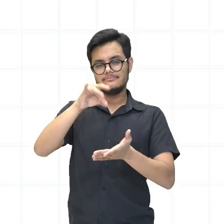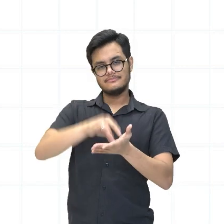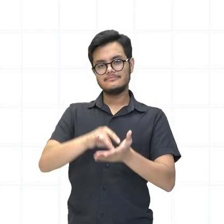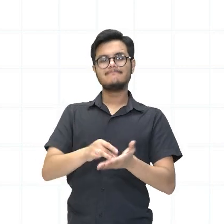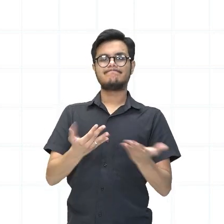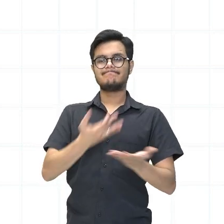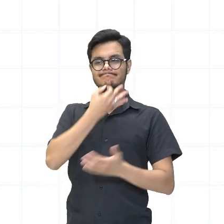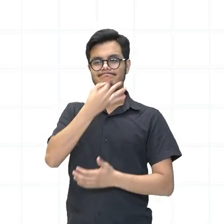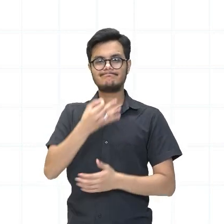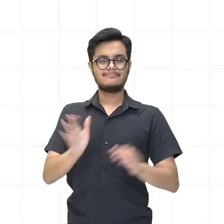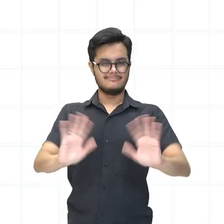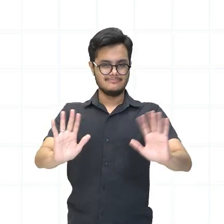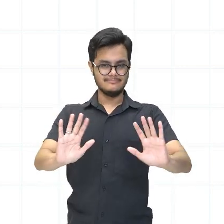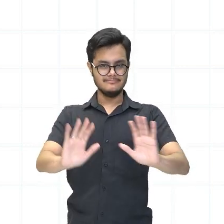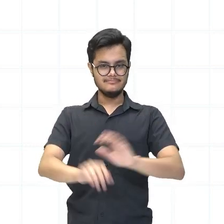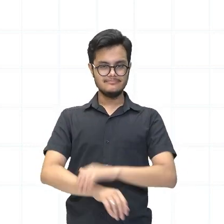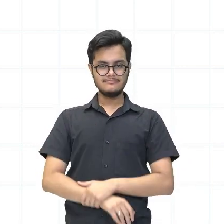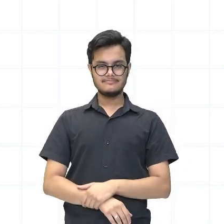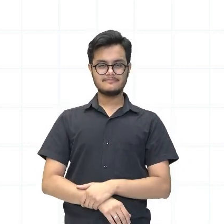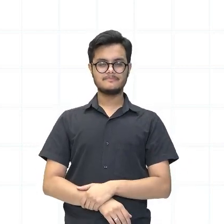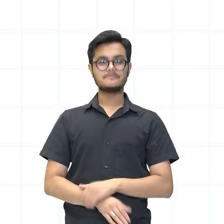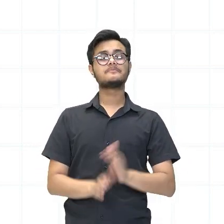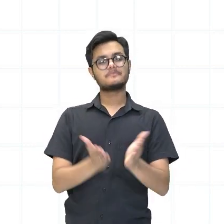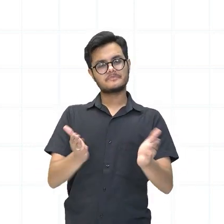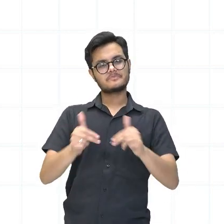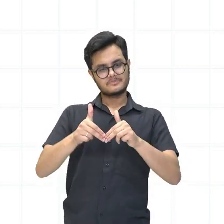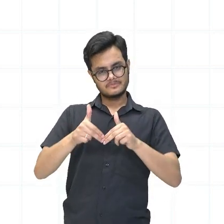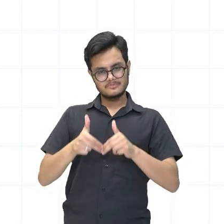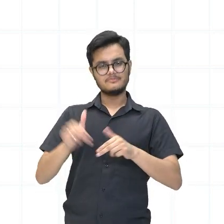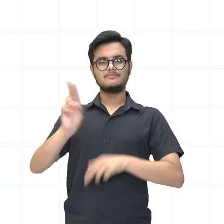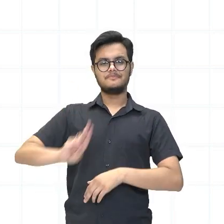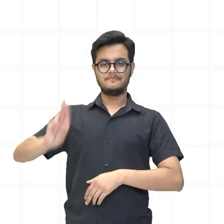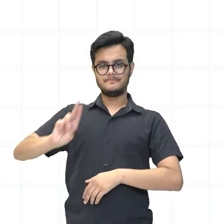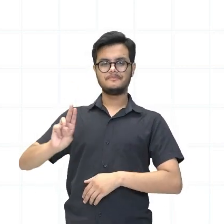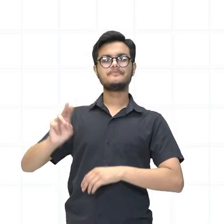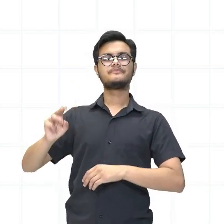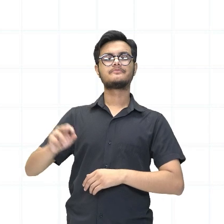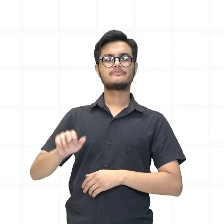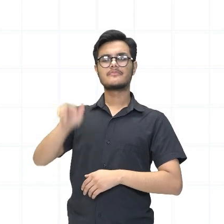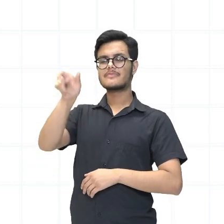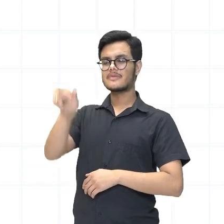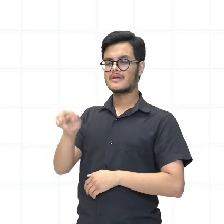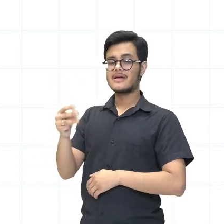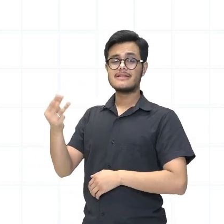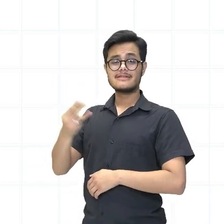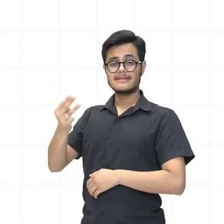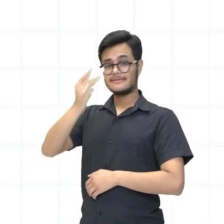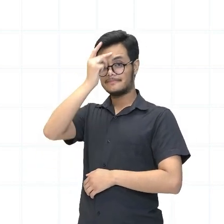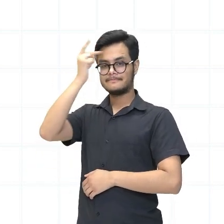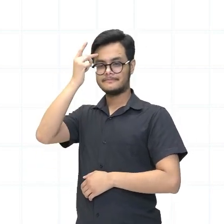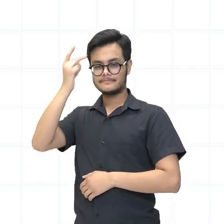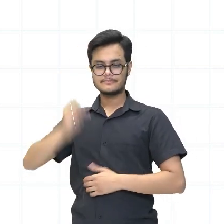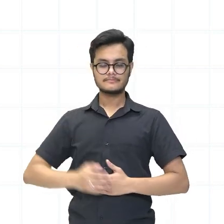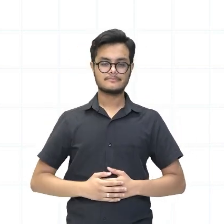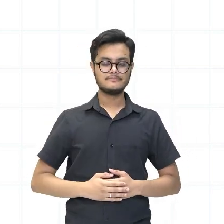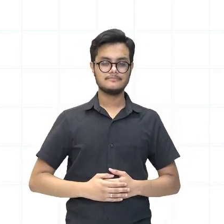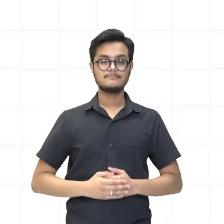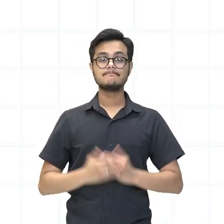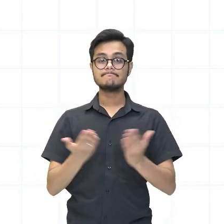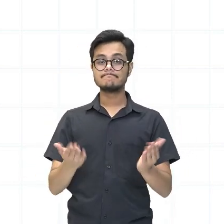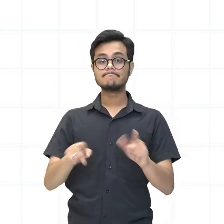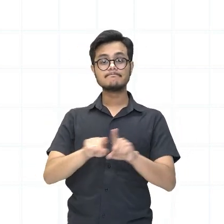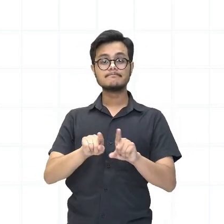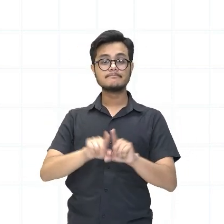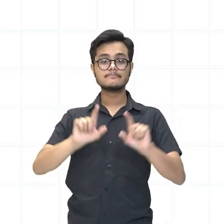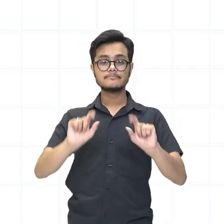de opinião, ok? Então, por isso a escolha desse verbo na terceira pessoa. Também a gente pode observar no nosso texto